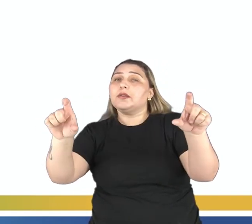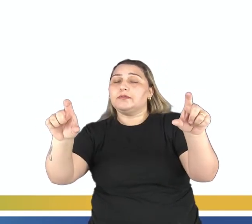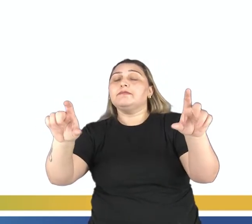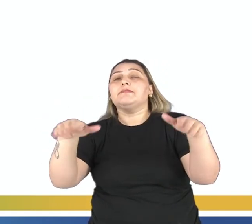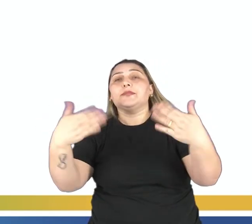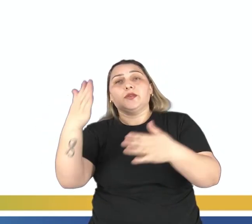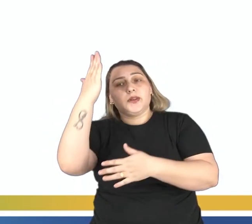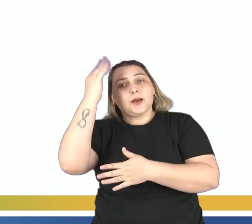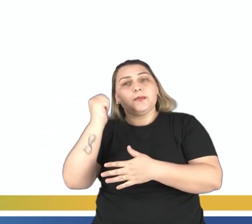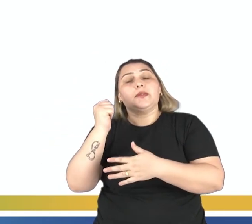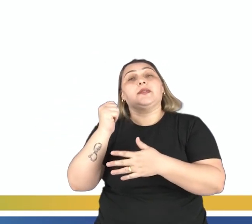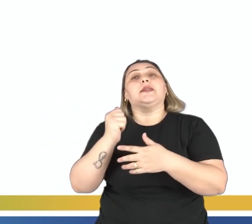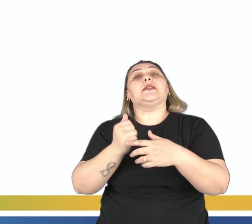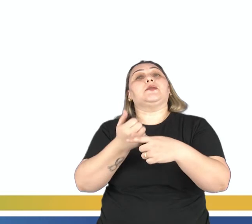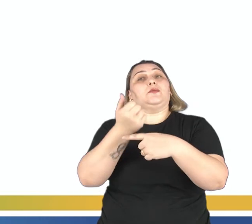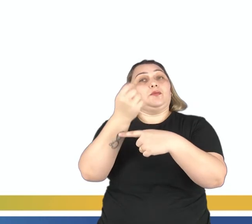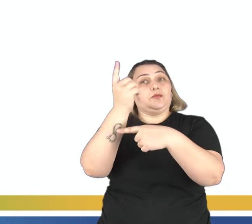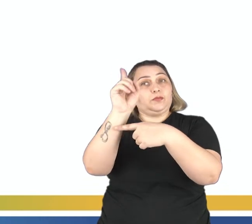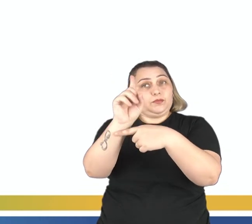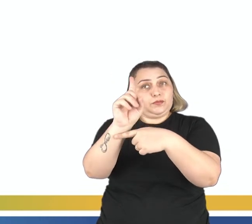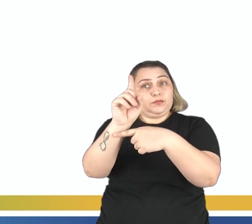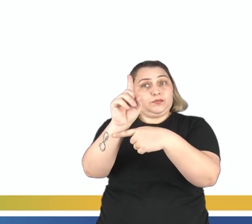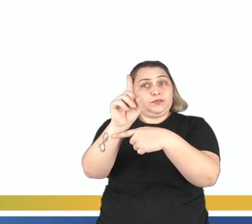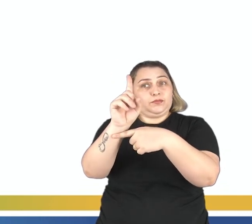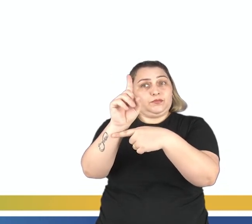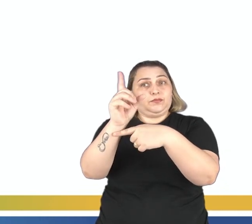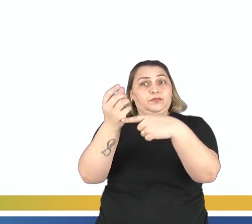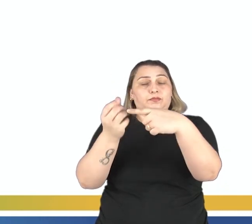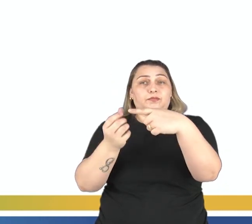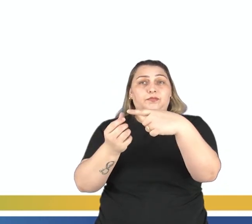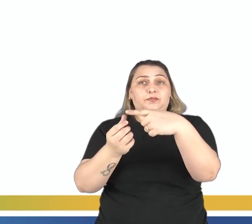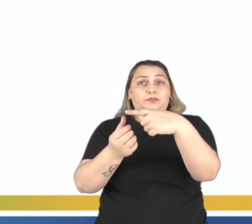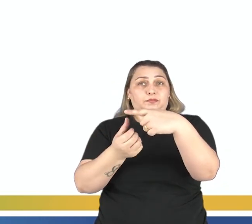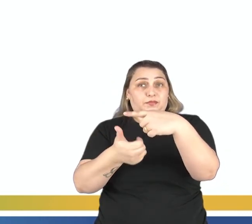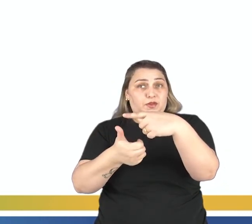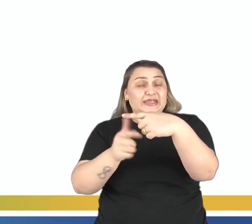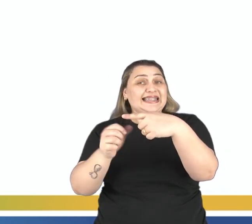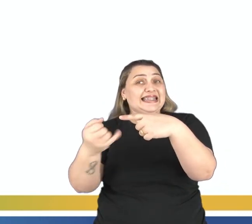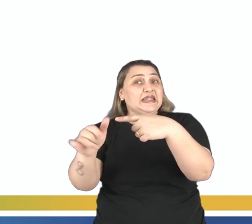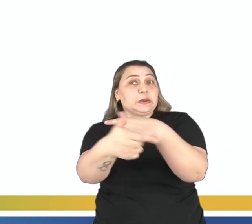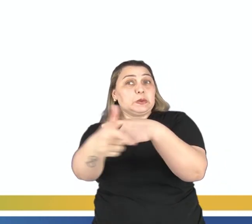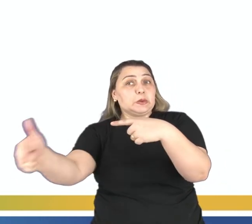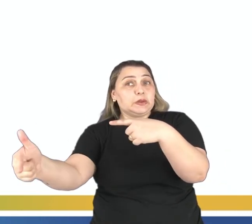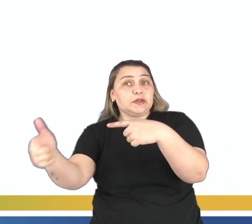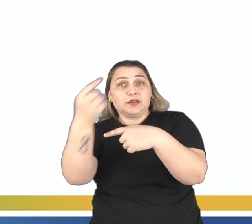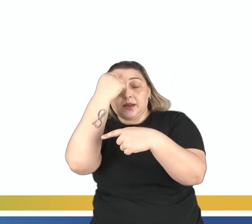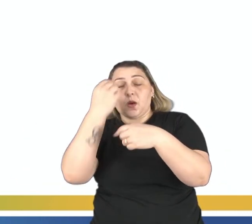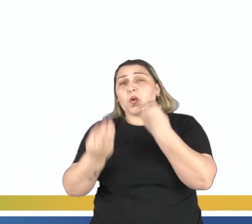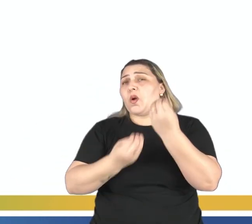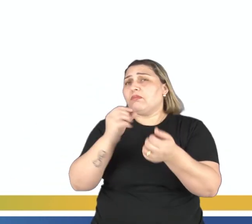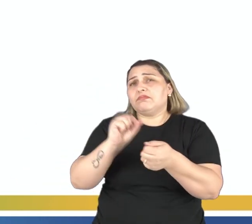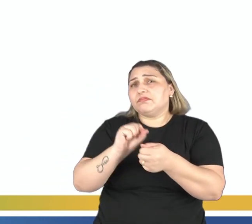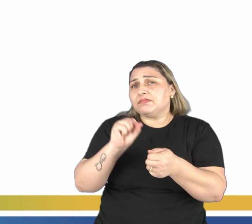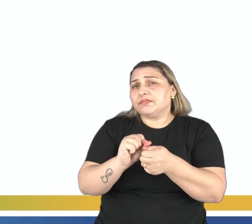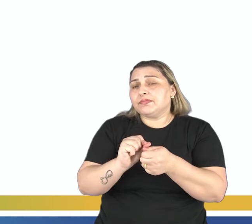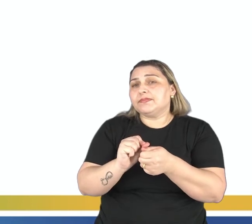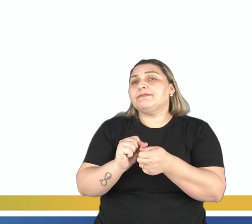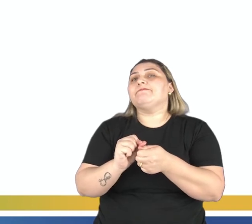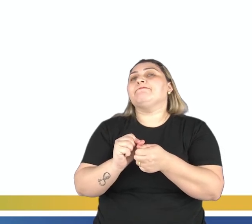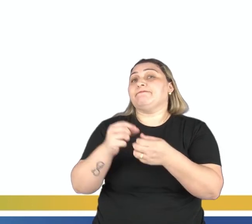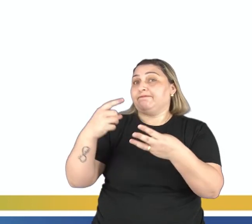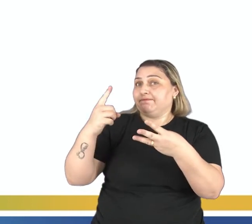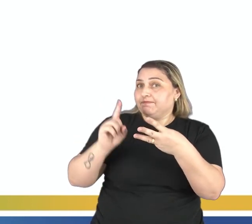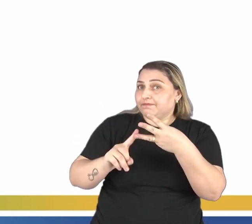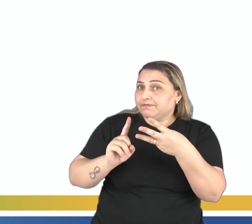delas. Nós sabemos o quê? Que é meio, certo? Mas se a gente não tivesse a imagem, como é que a gente faria? A gente viu pela